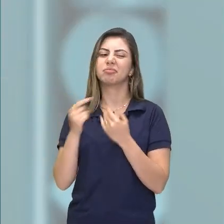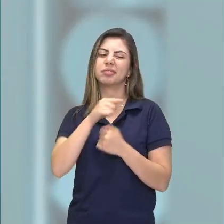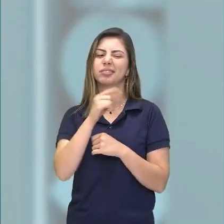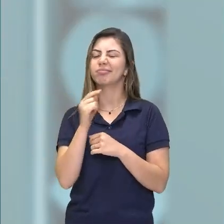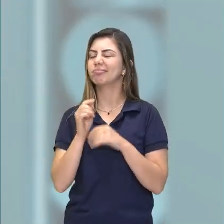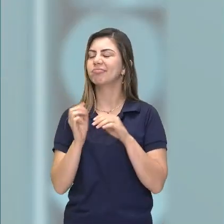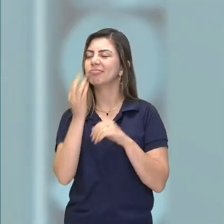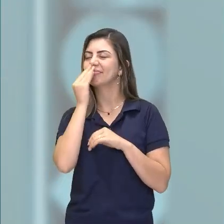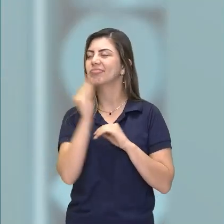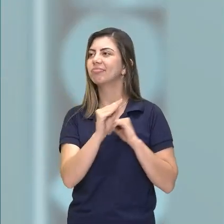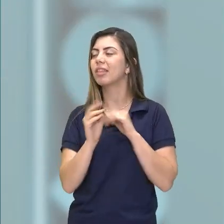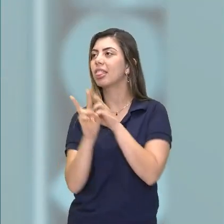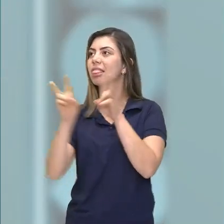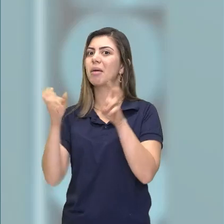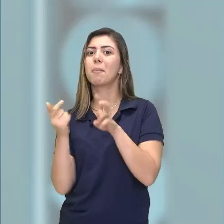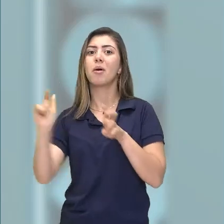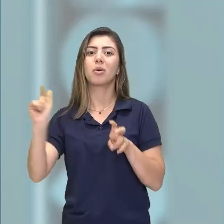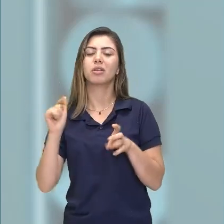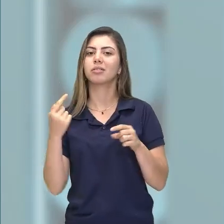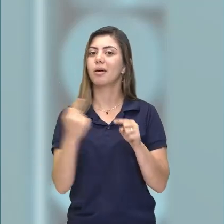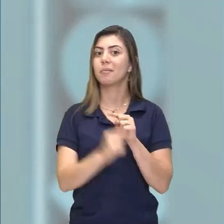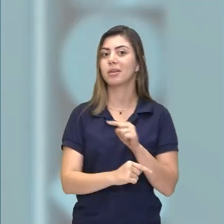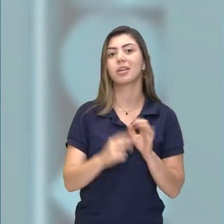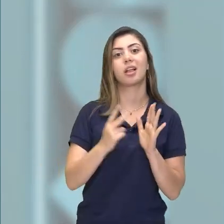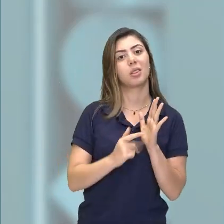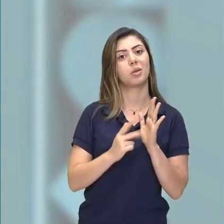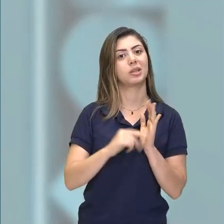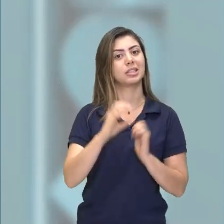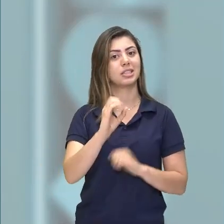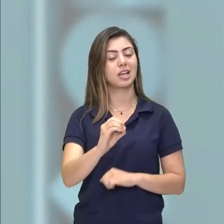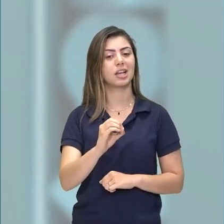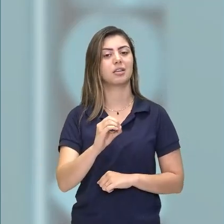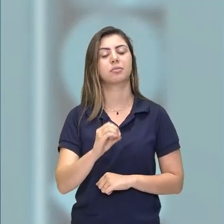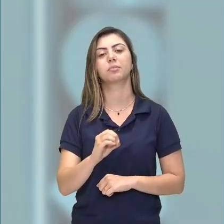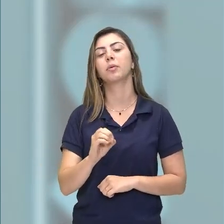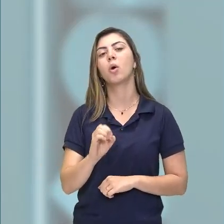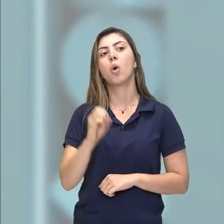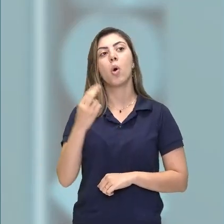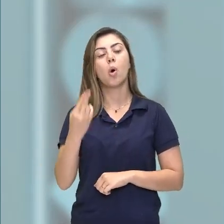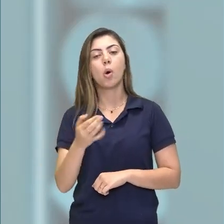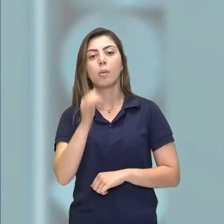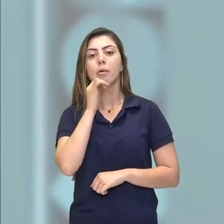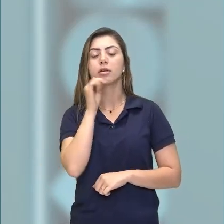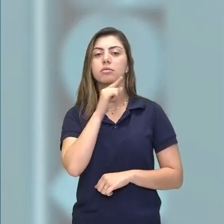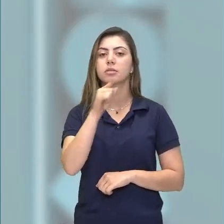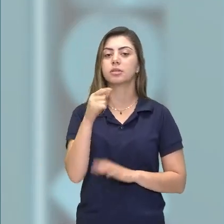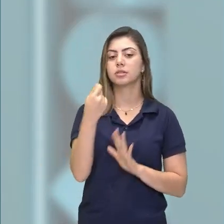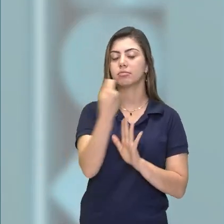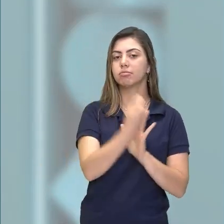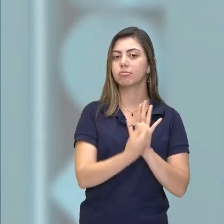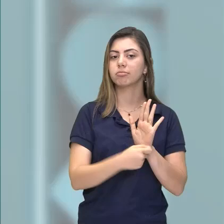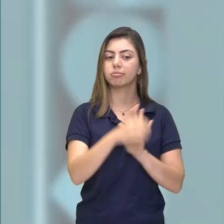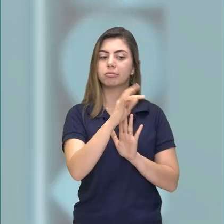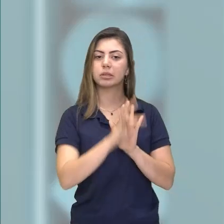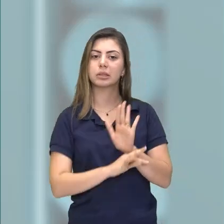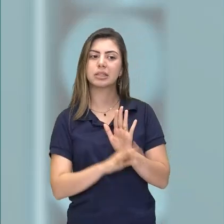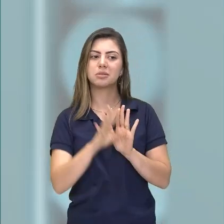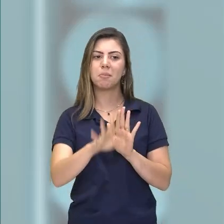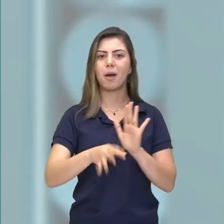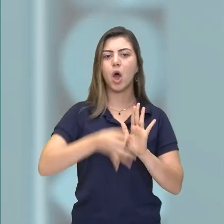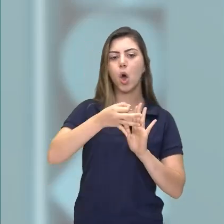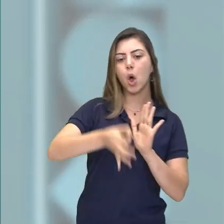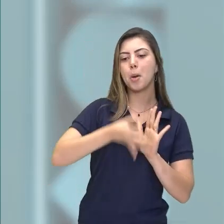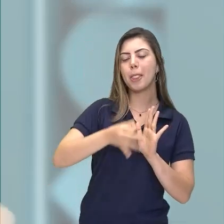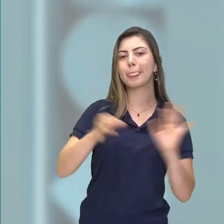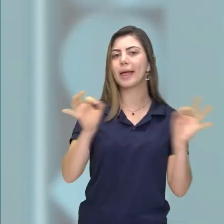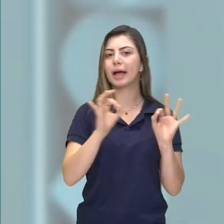Você está fugindo ao tema. Você vai receber nota 0. Ou quando você faz um texto que não disserta, que não opina. Eu